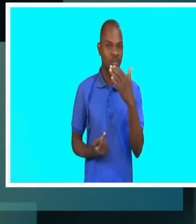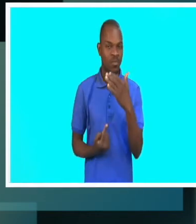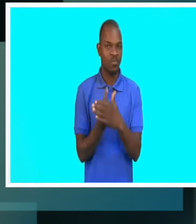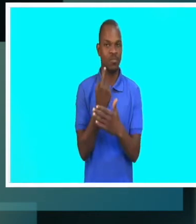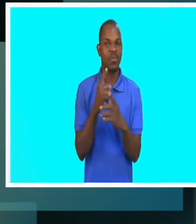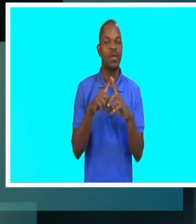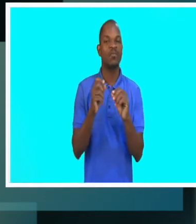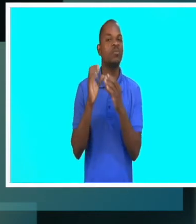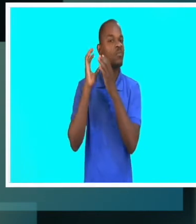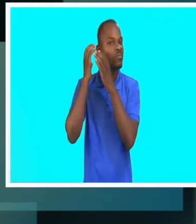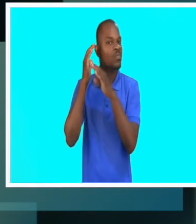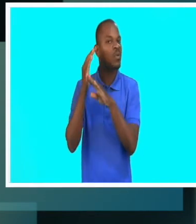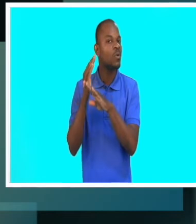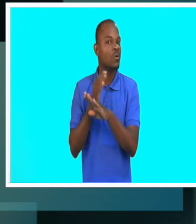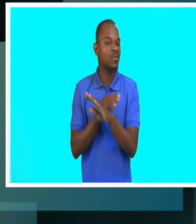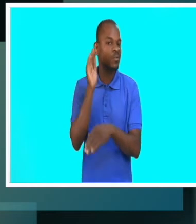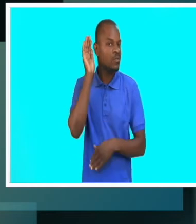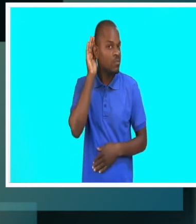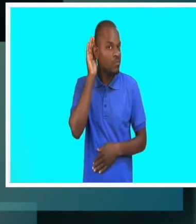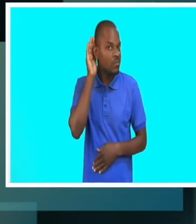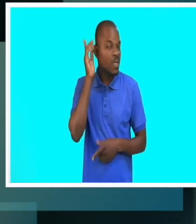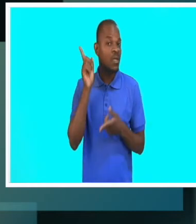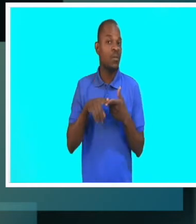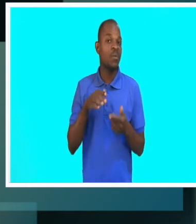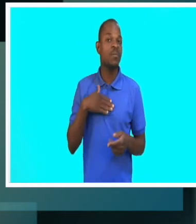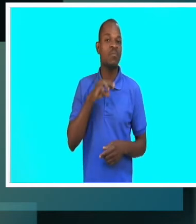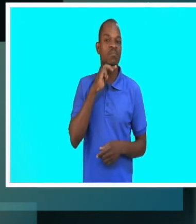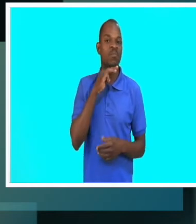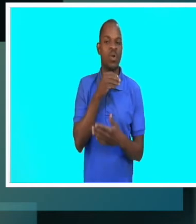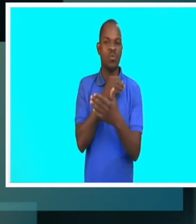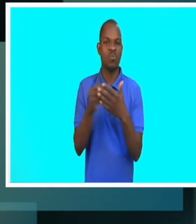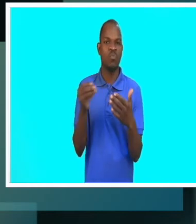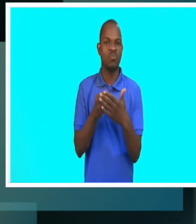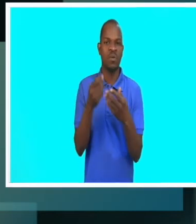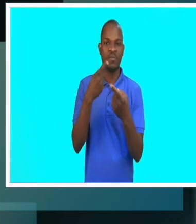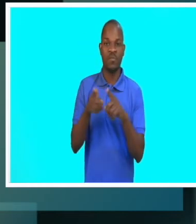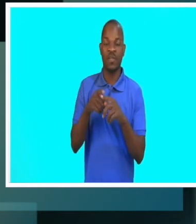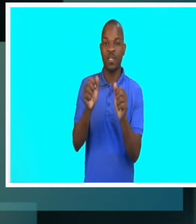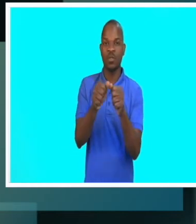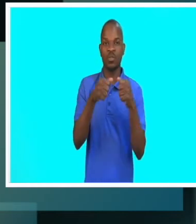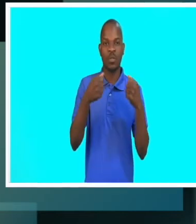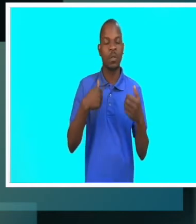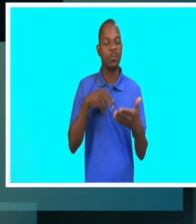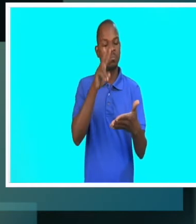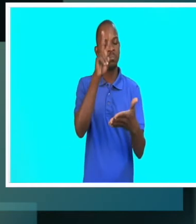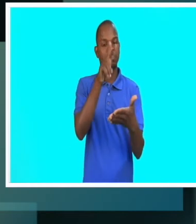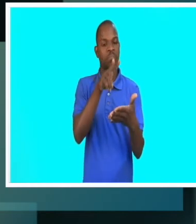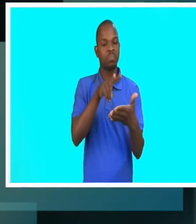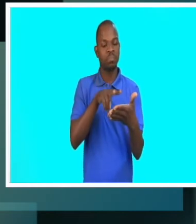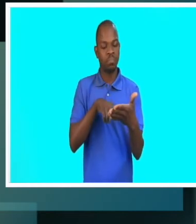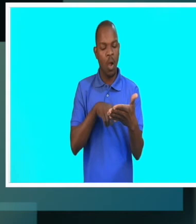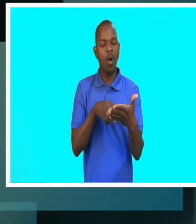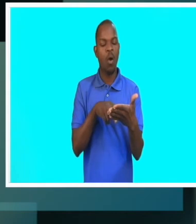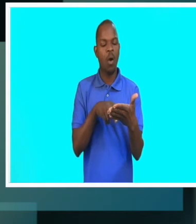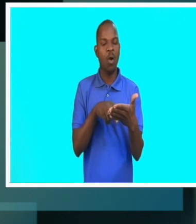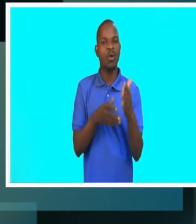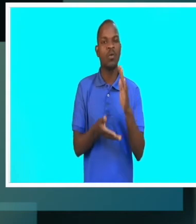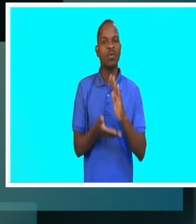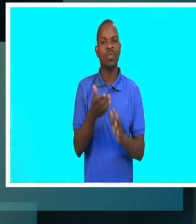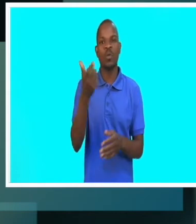Sim, o bichinho começou a nascer aí. E ela tinha sempre o prazer de comprar os jornais. Então, eu sempre